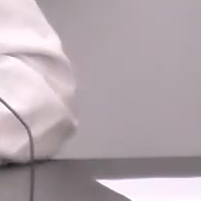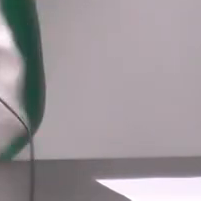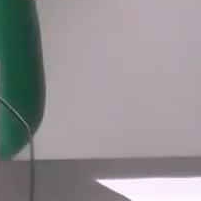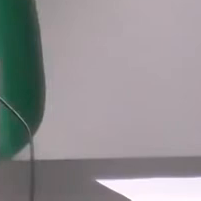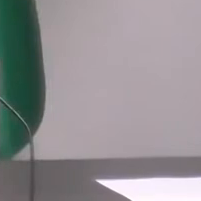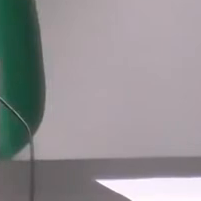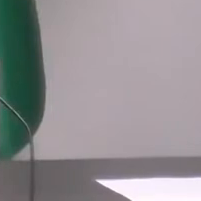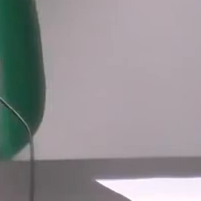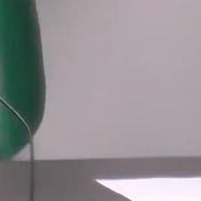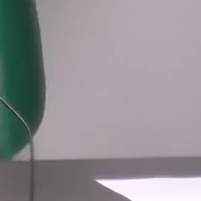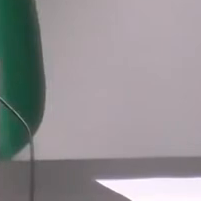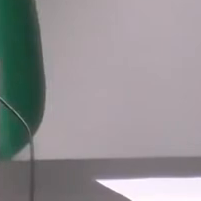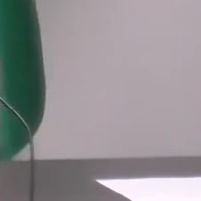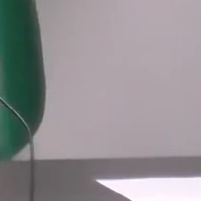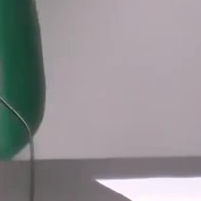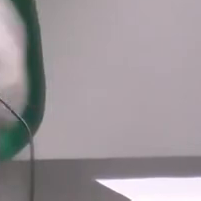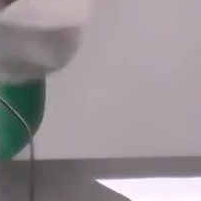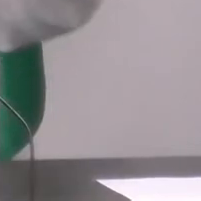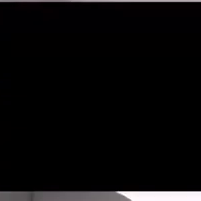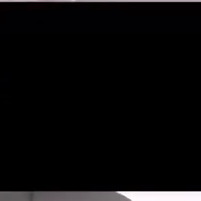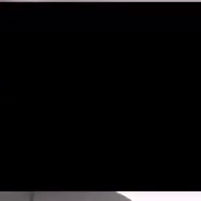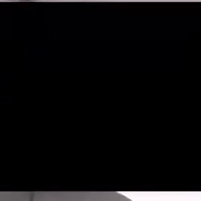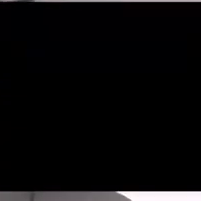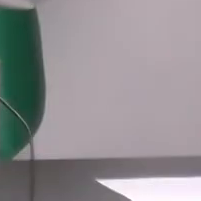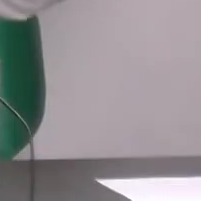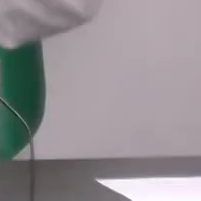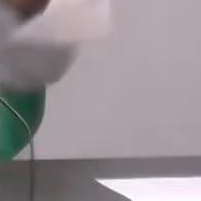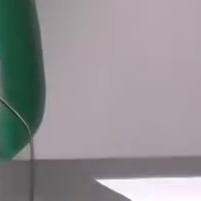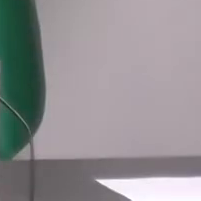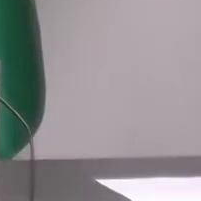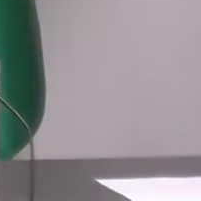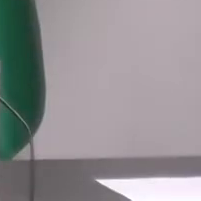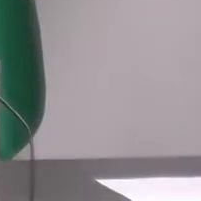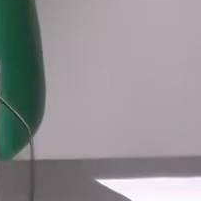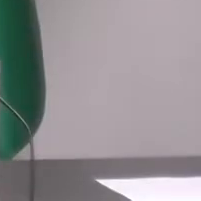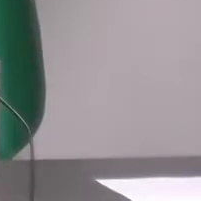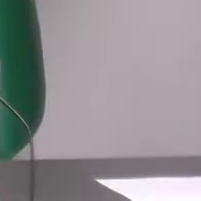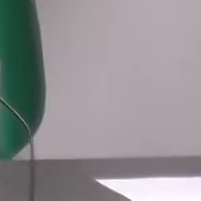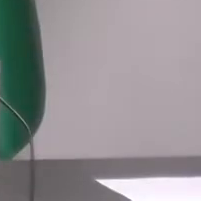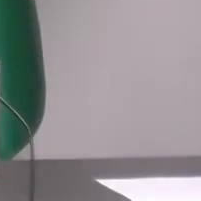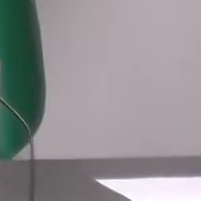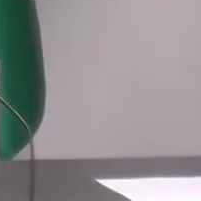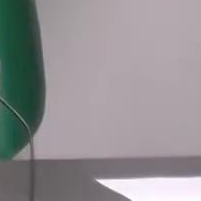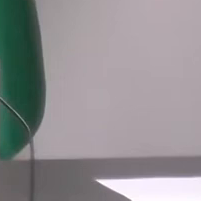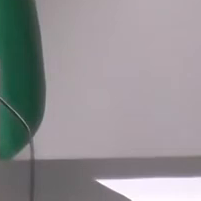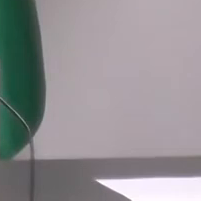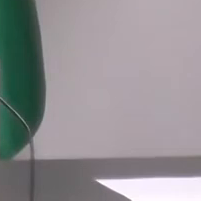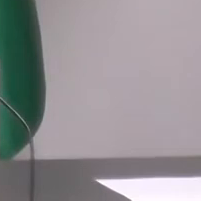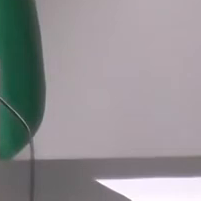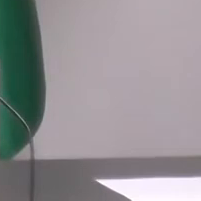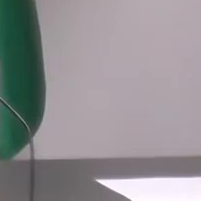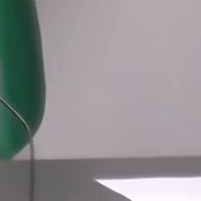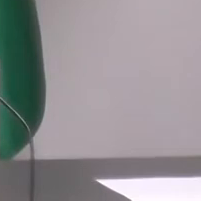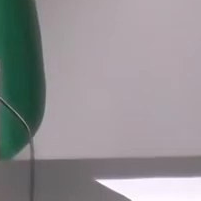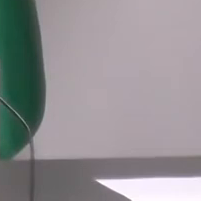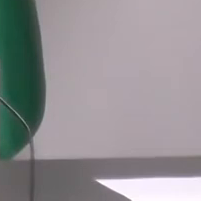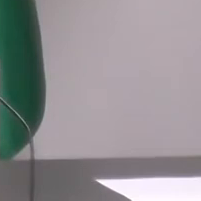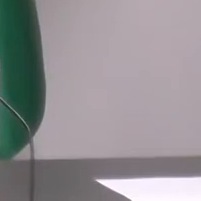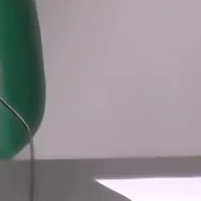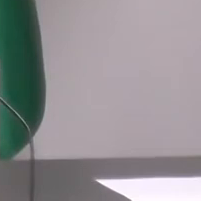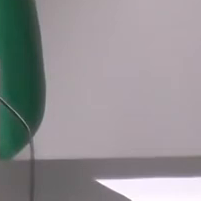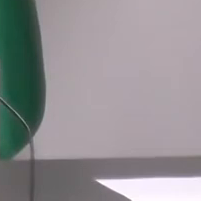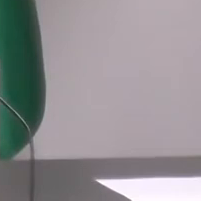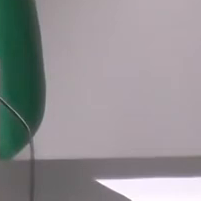plenário vejam Quantas coisas a gente tem que simultaneamente pensar então saudando a vocês todos